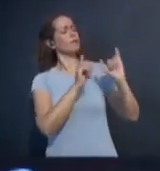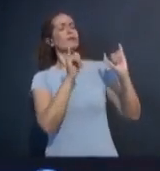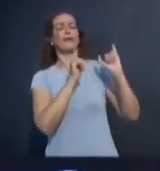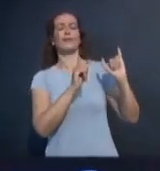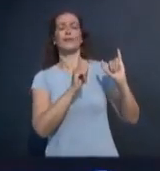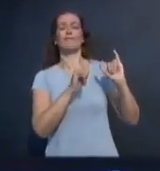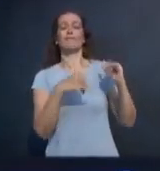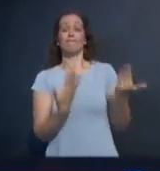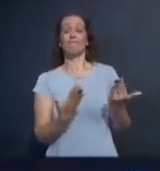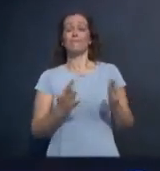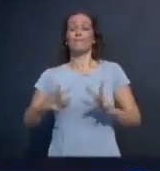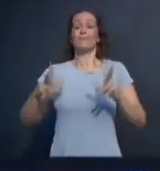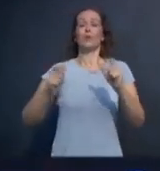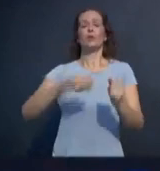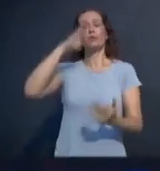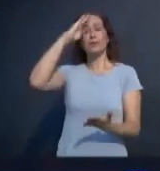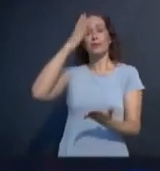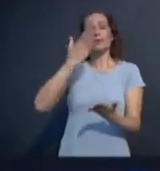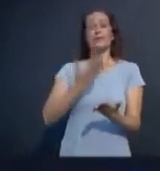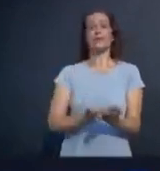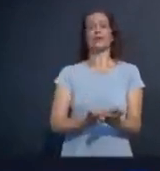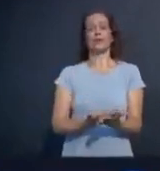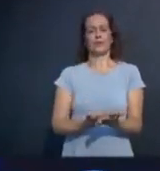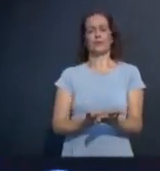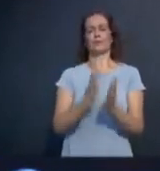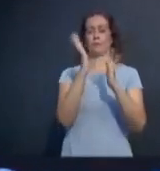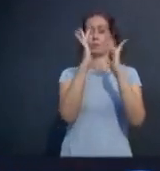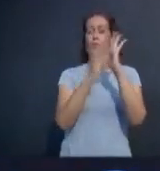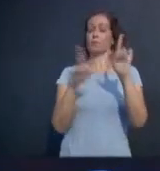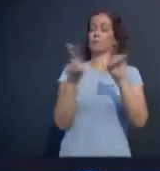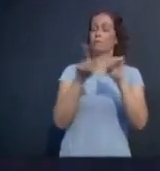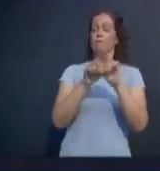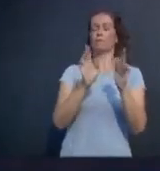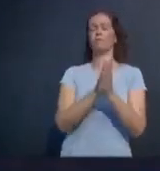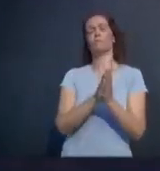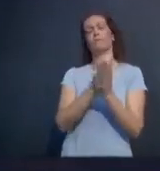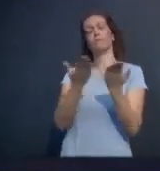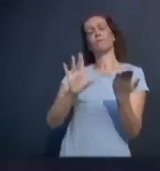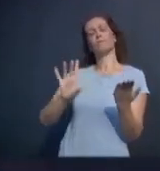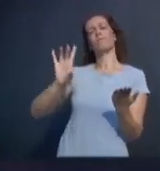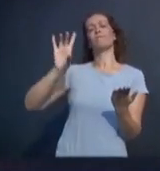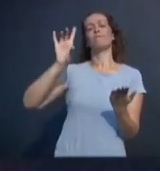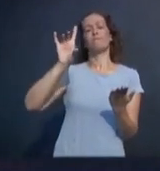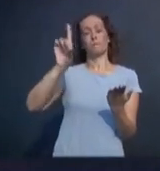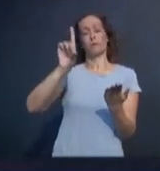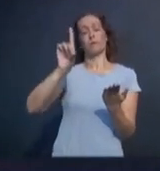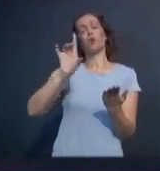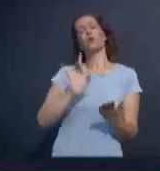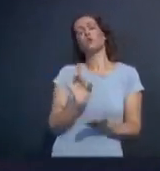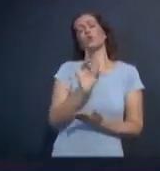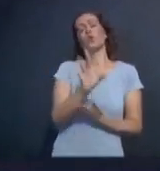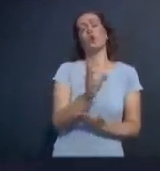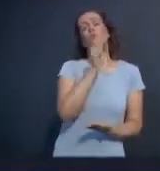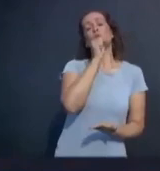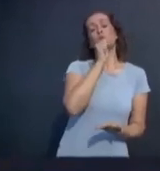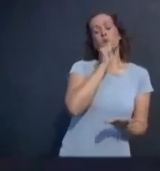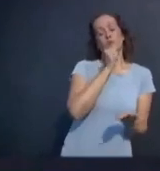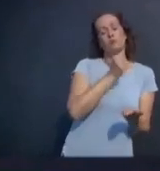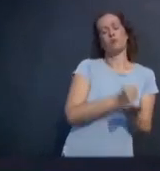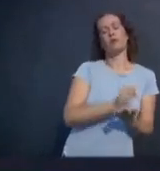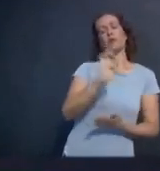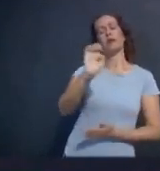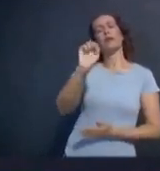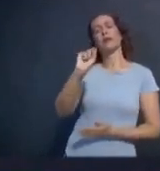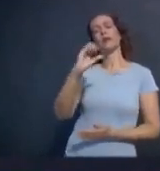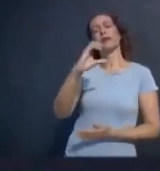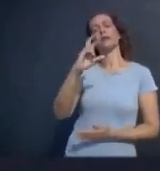na palavra de Jesus. Naquela época a Escritura era o Velho Testamento, só existia o Velho